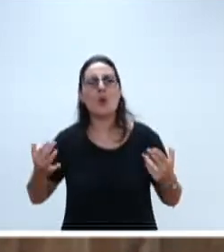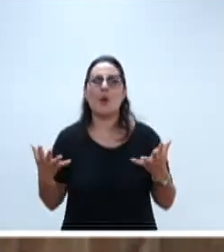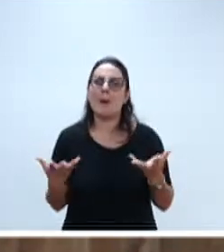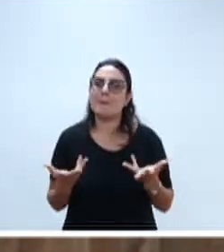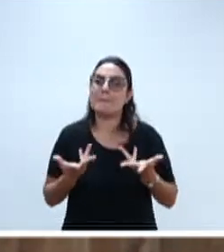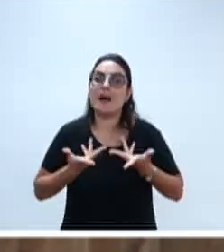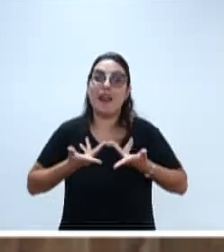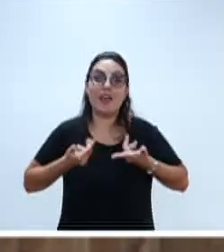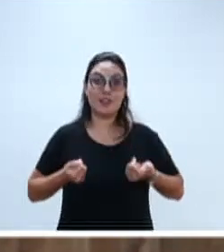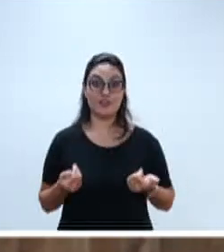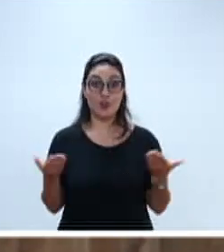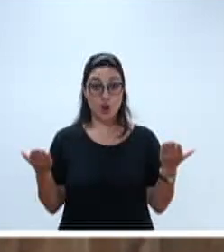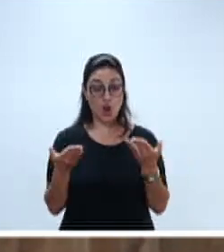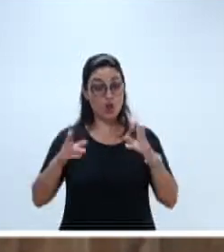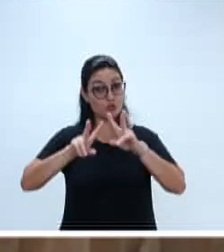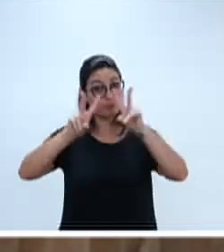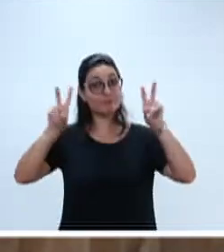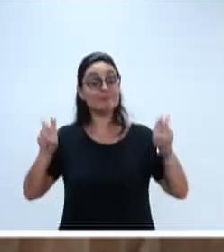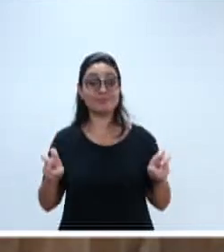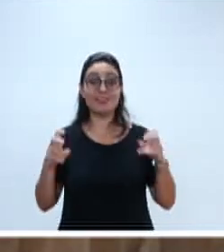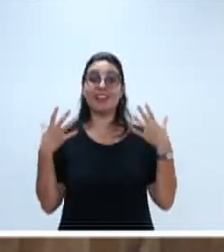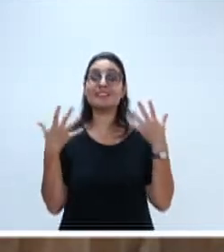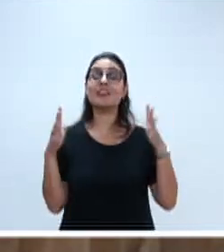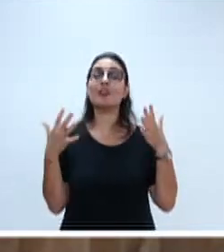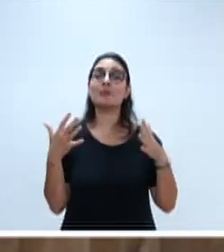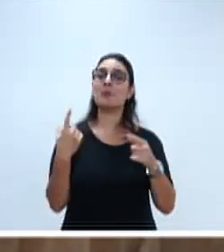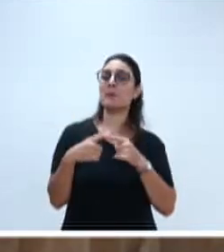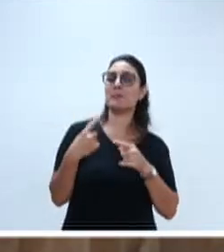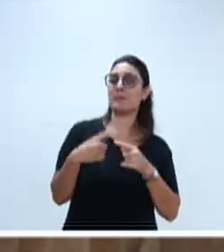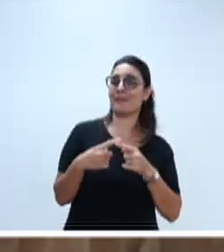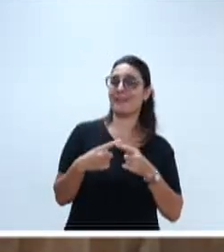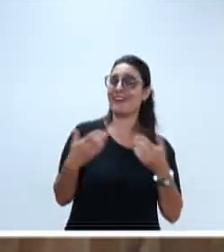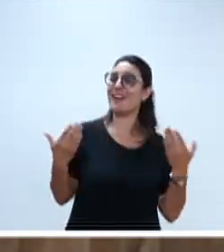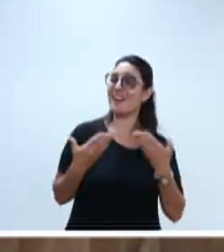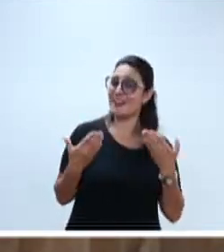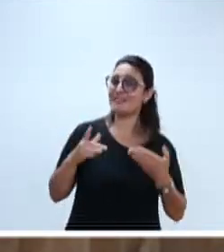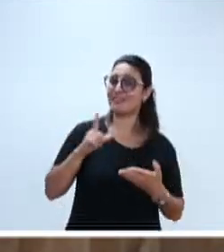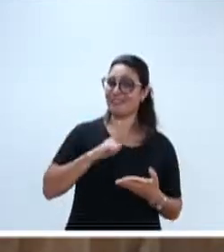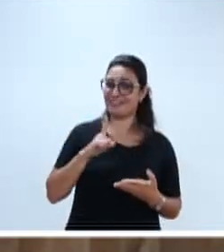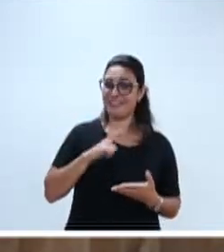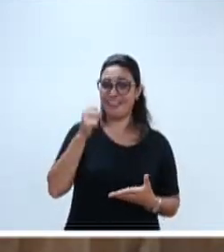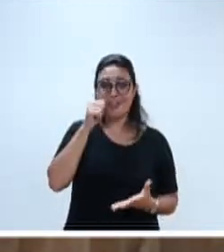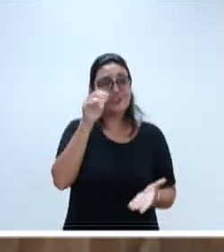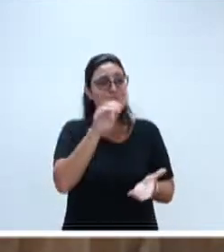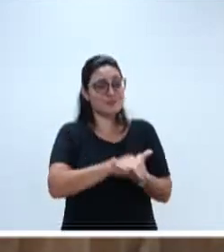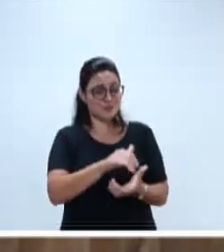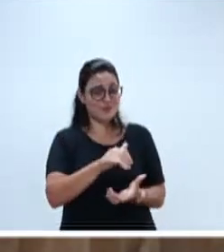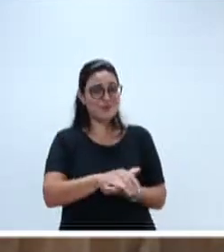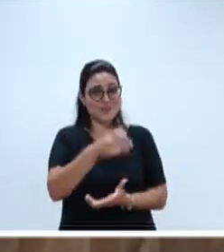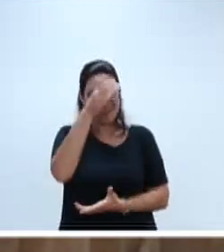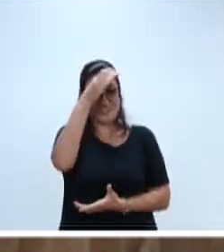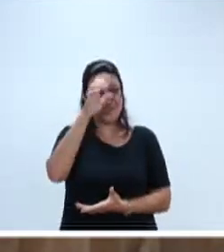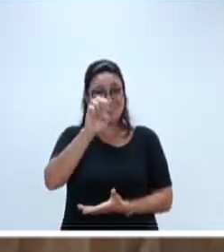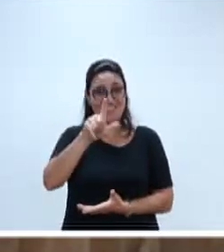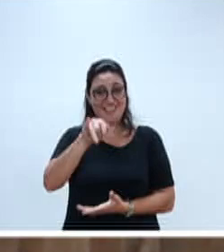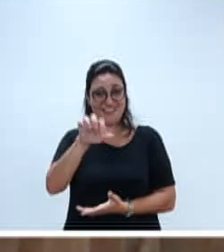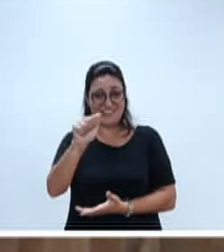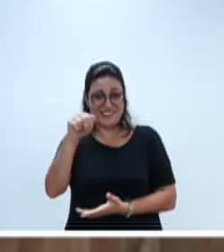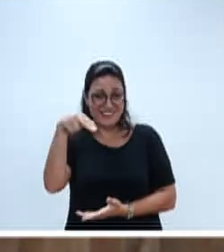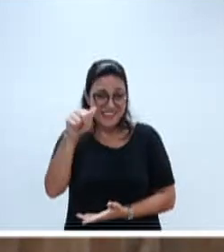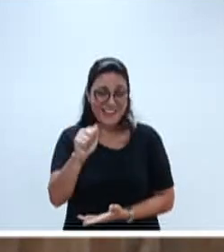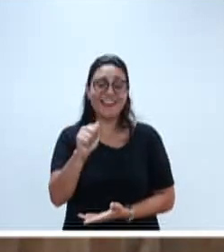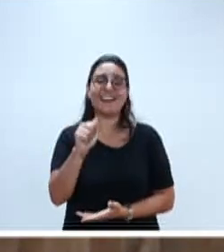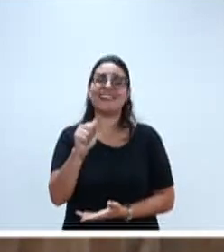sobre celebração, porque hoje nós estamos celebrando o aniversário da tia Eliana. Estamos felizes, você não